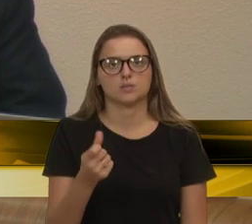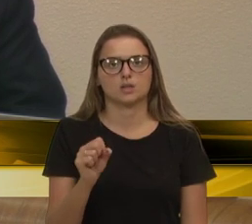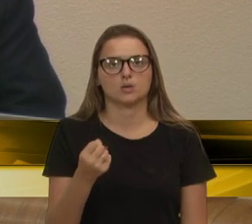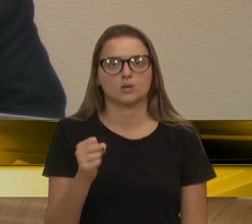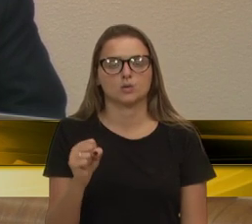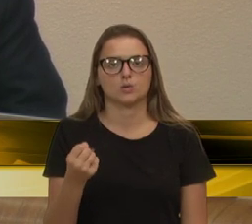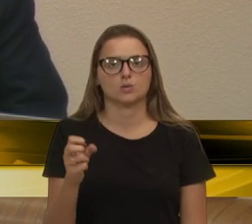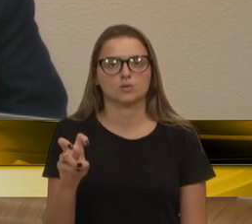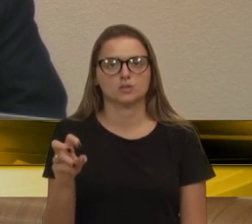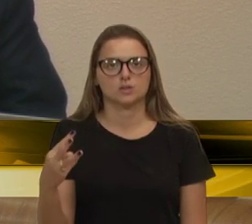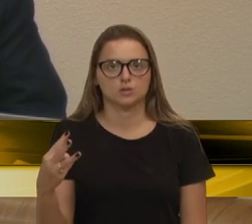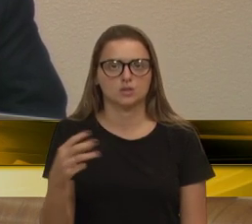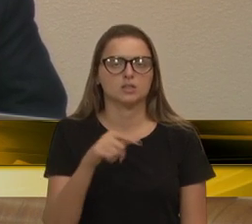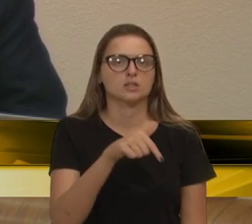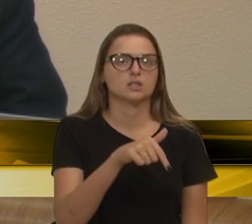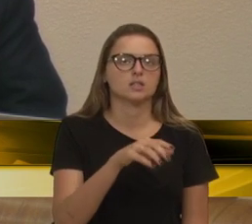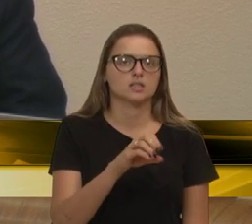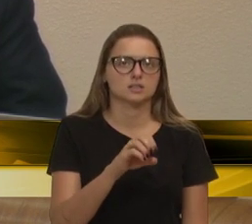700-253-68853,